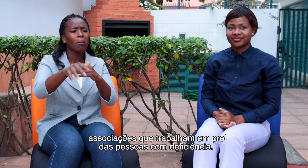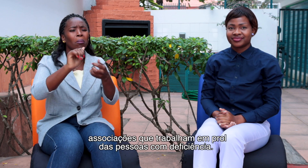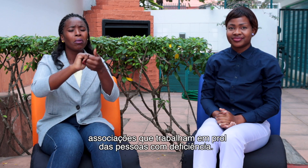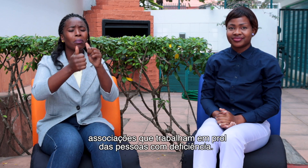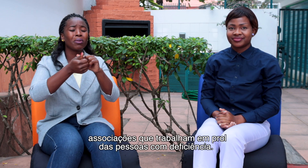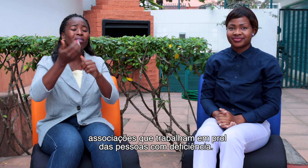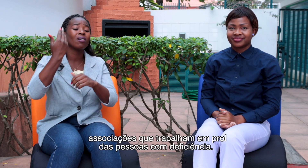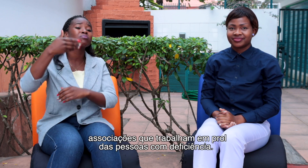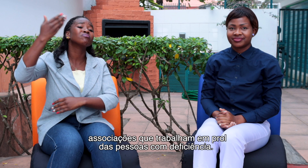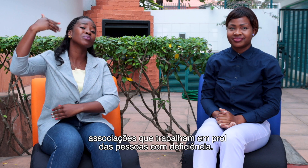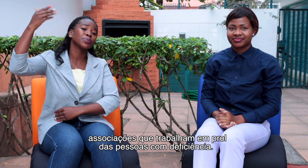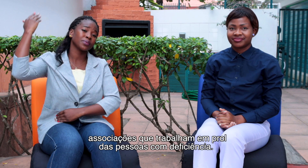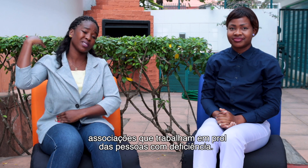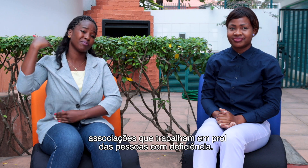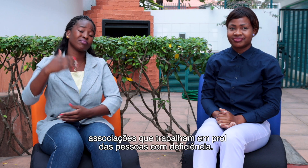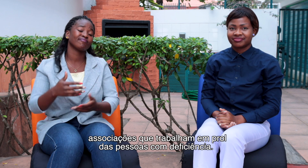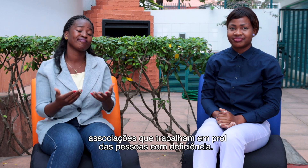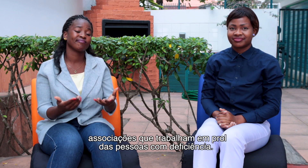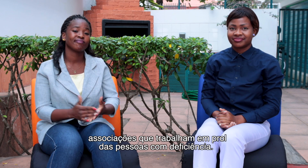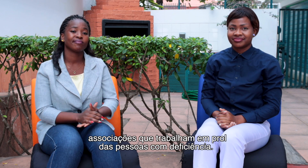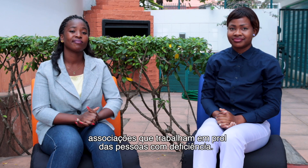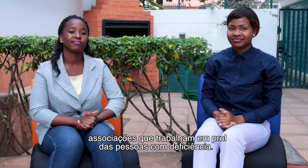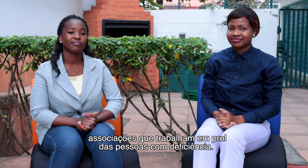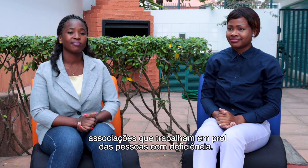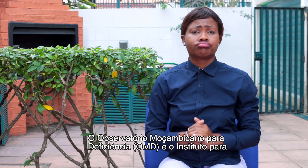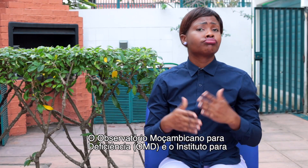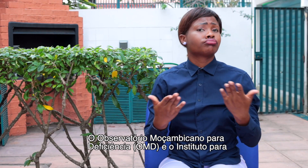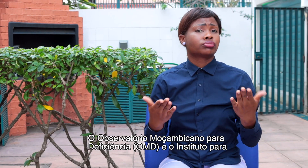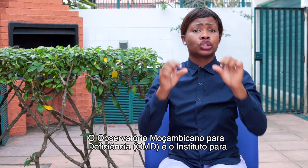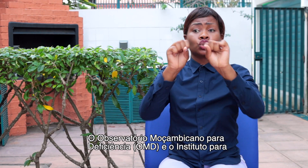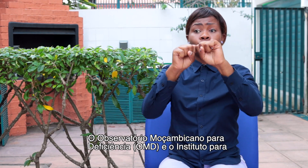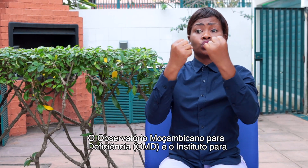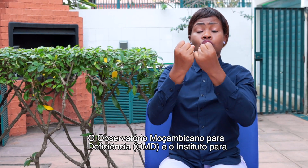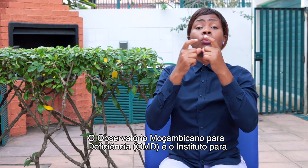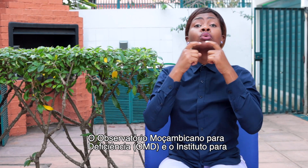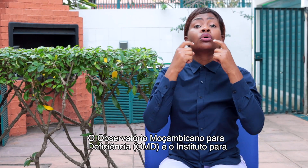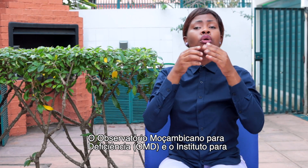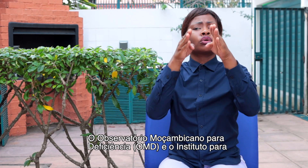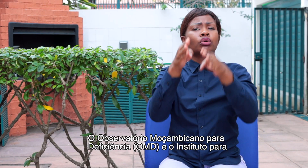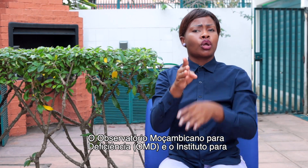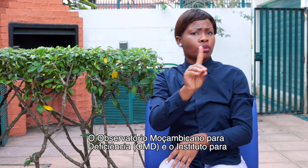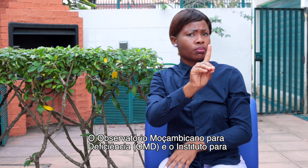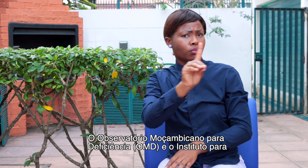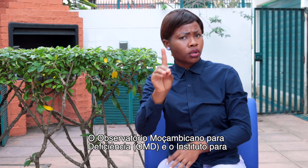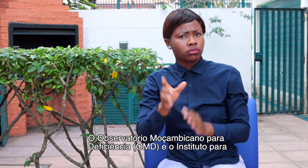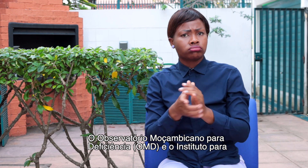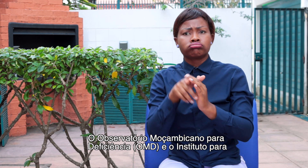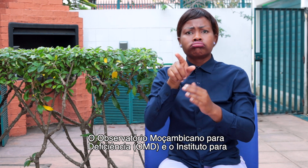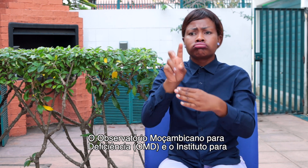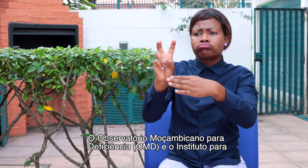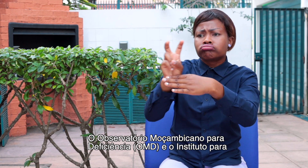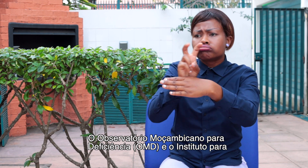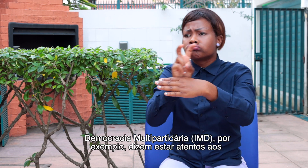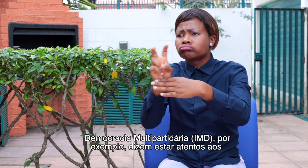diferentes associações que trabalham em prol das pessoas com deficiência. O Observatório Moçambicano para a Deficiência, OMD,